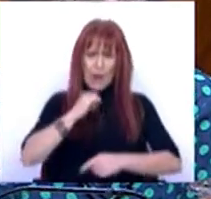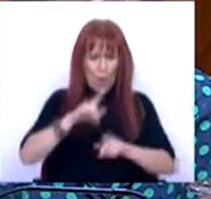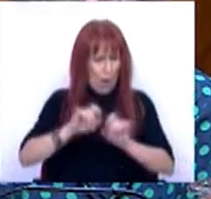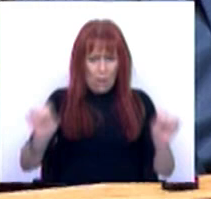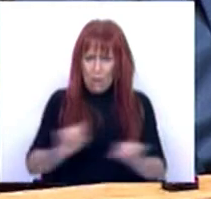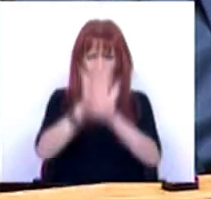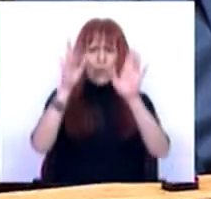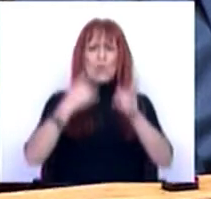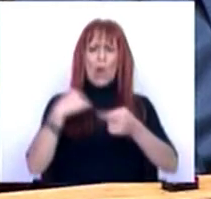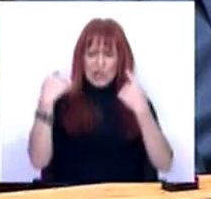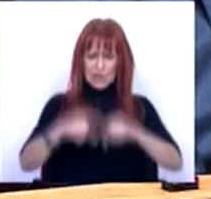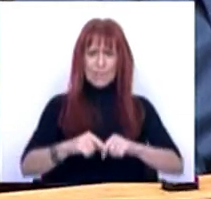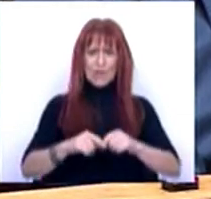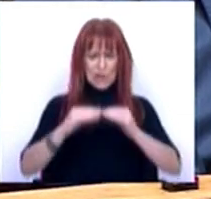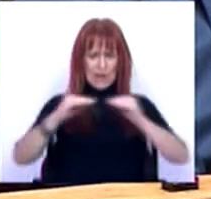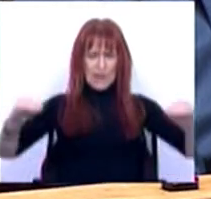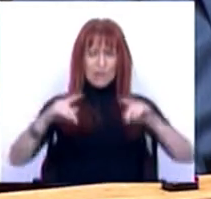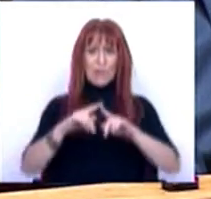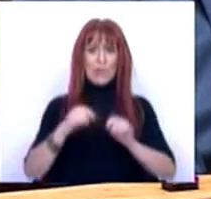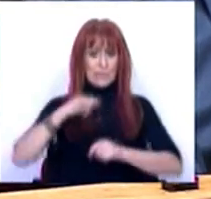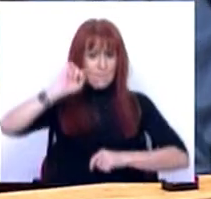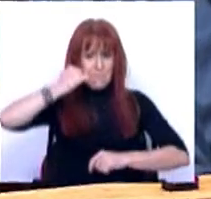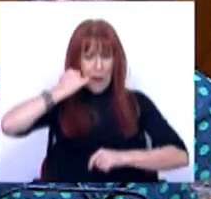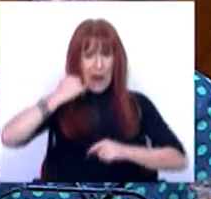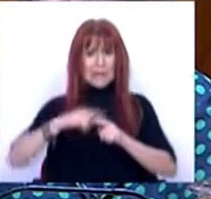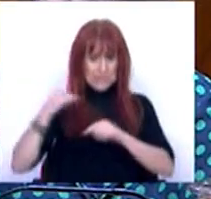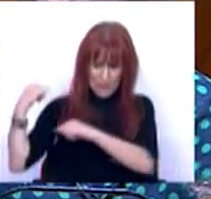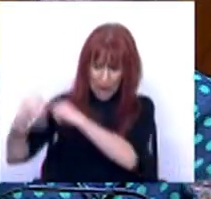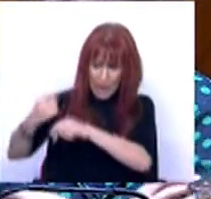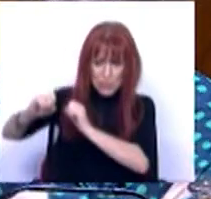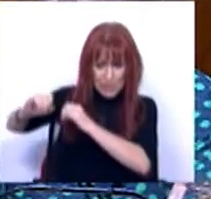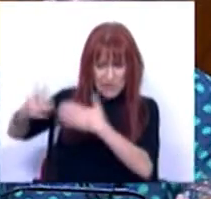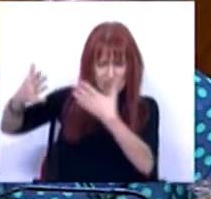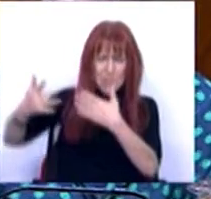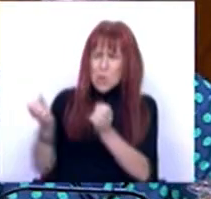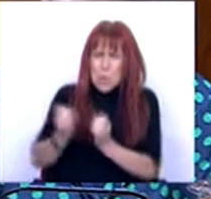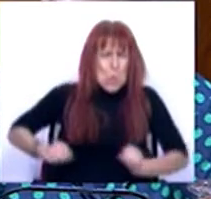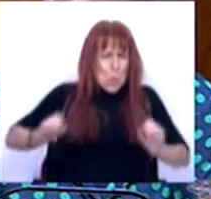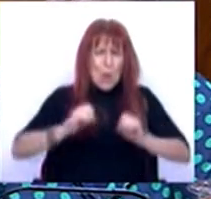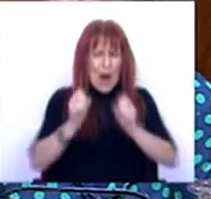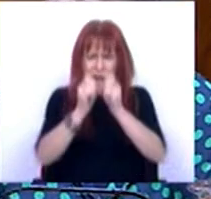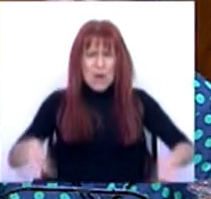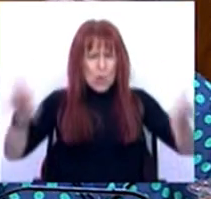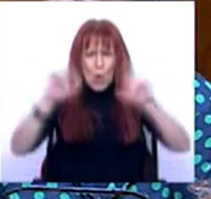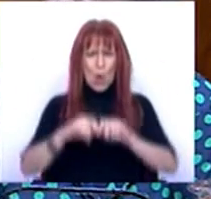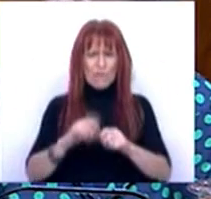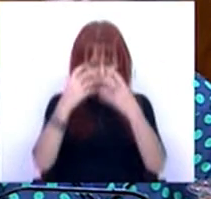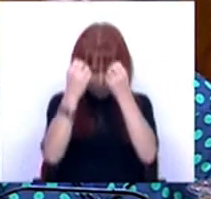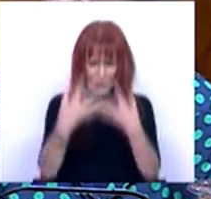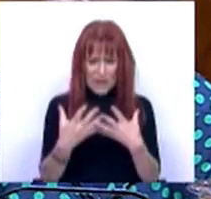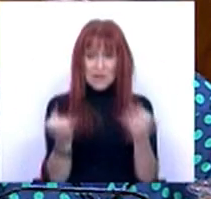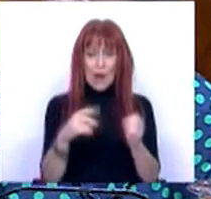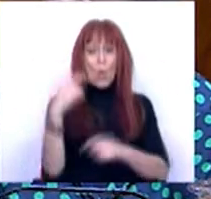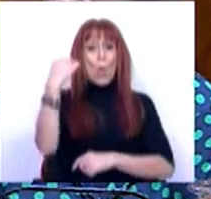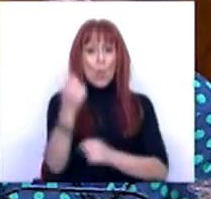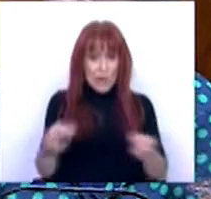claro que nós iríamos ter este nível de prejuízo nestes anos iniciais. Não há nenhuma novidade, nenhuma surpresa. A